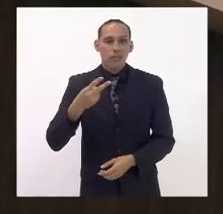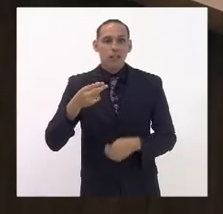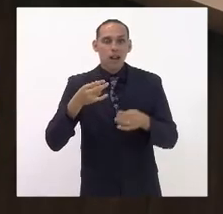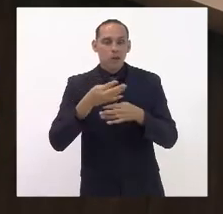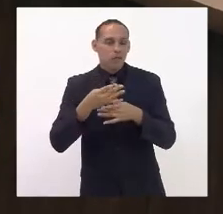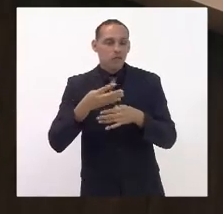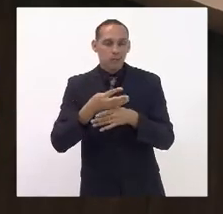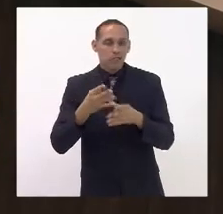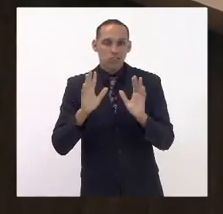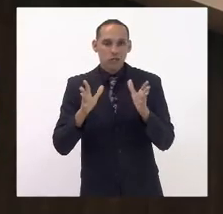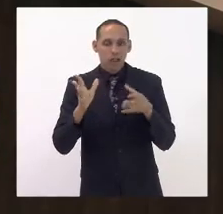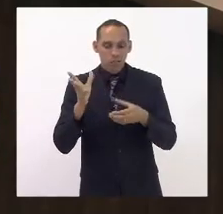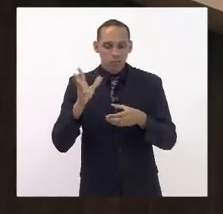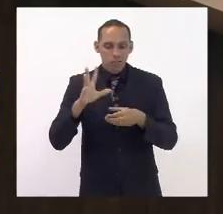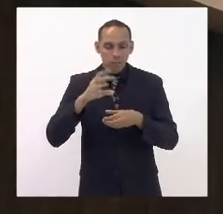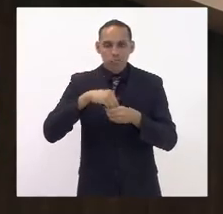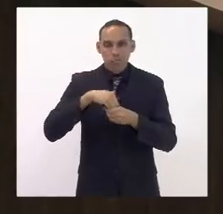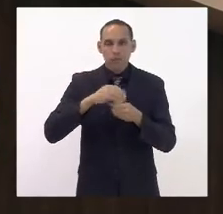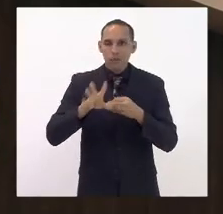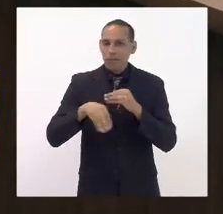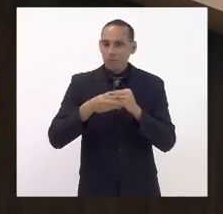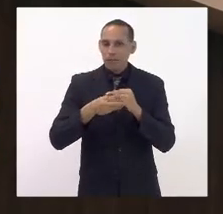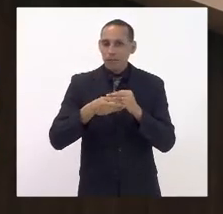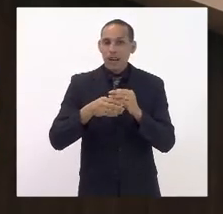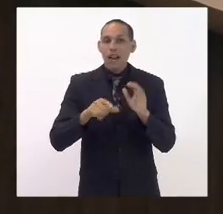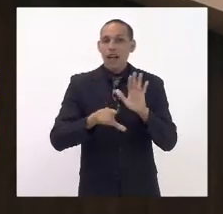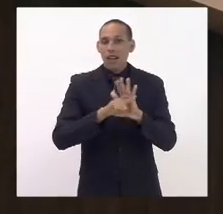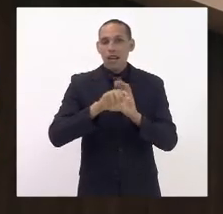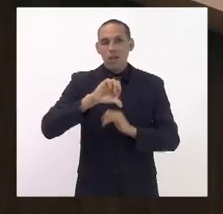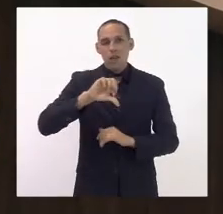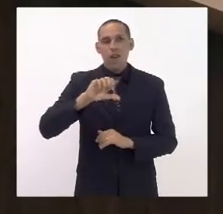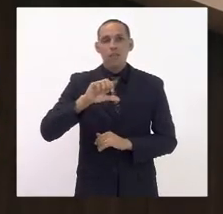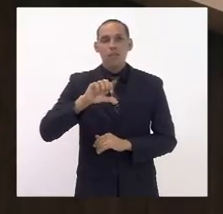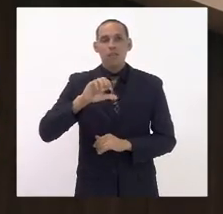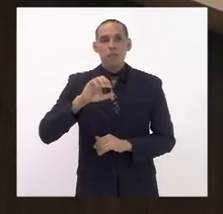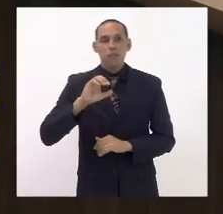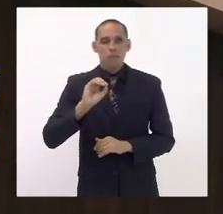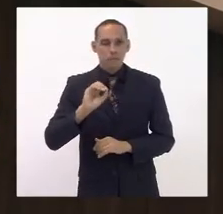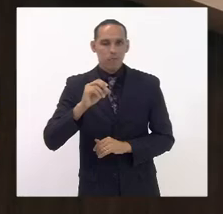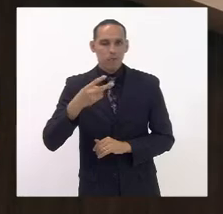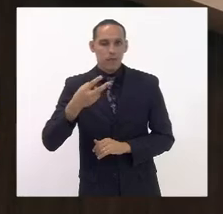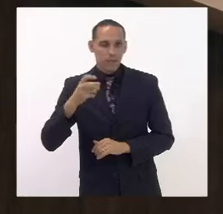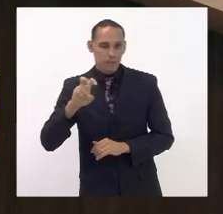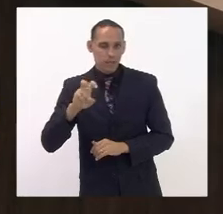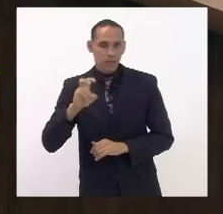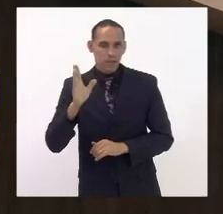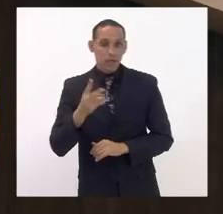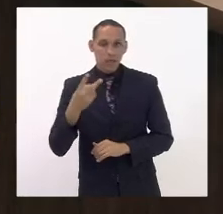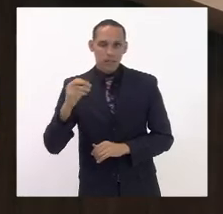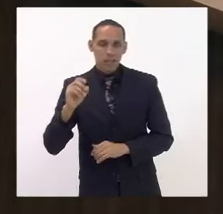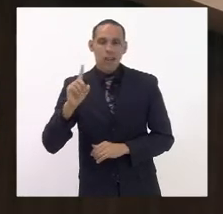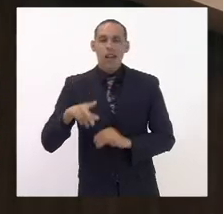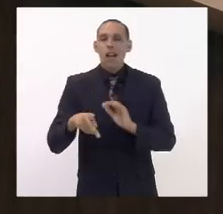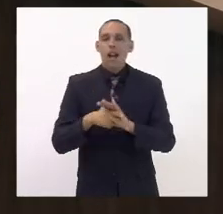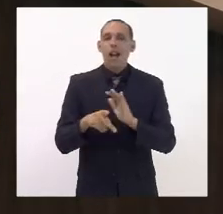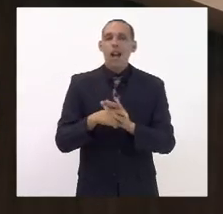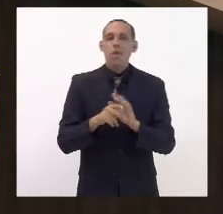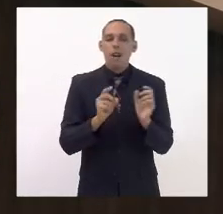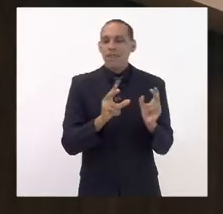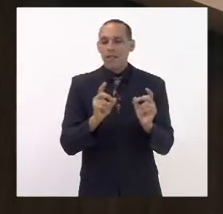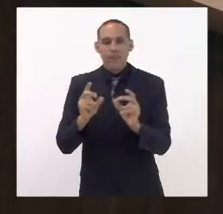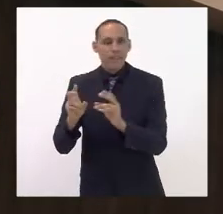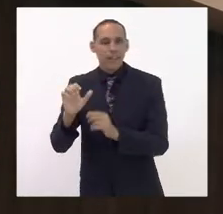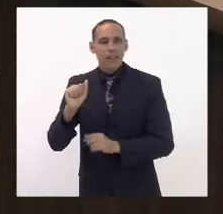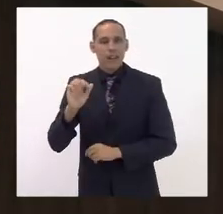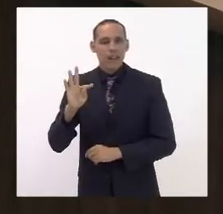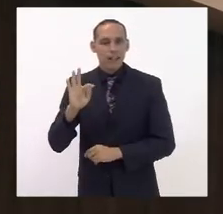tem quase isso. A Lei 9025 de 20 é a lei dos atacadistas. Não tem duas